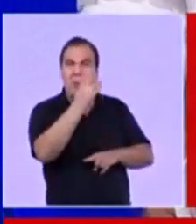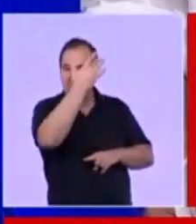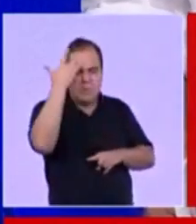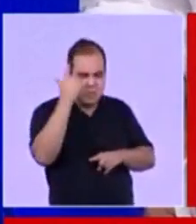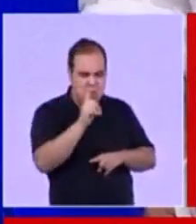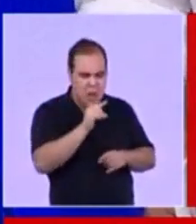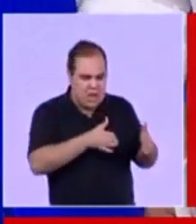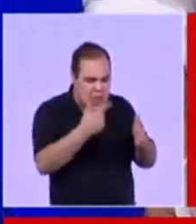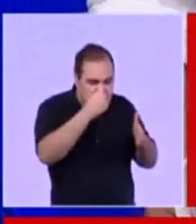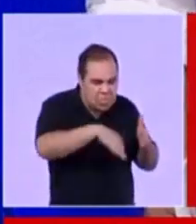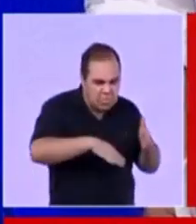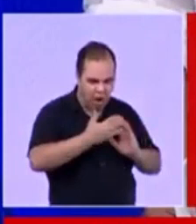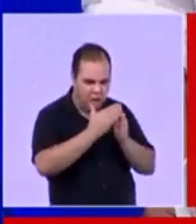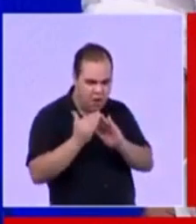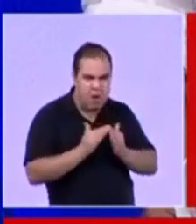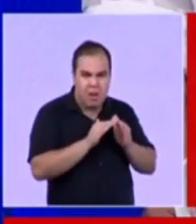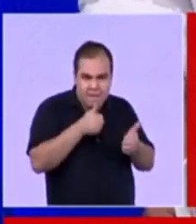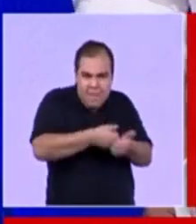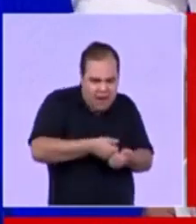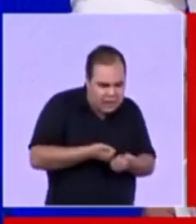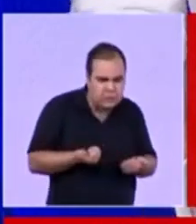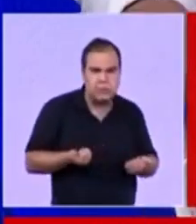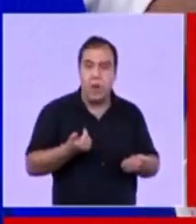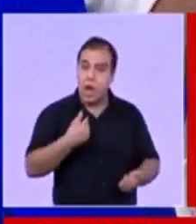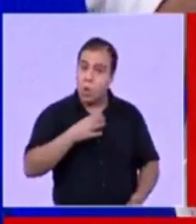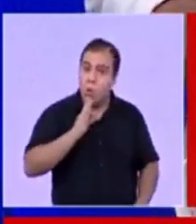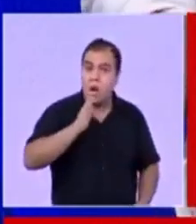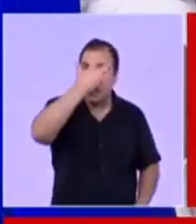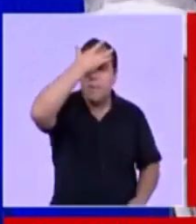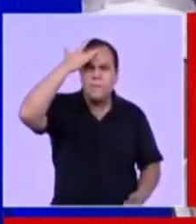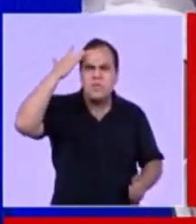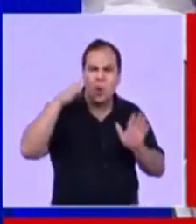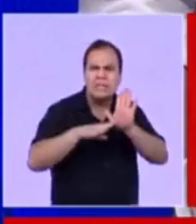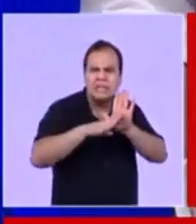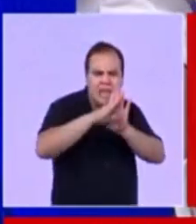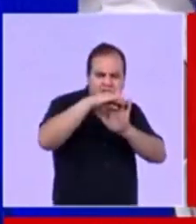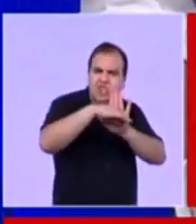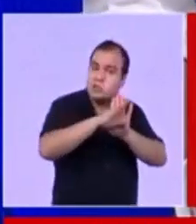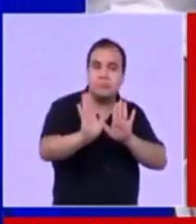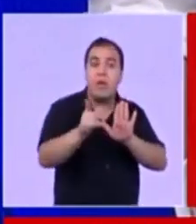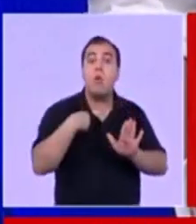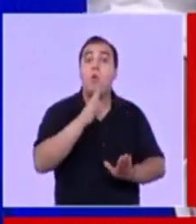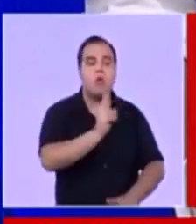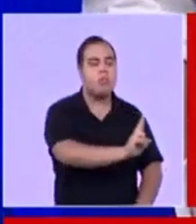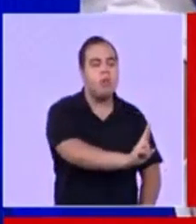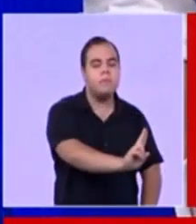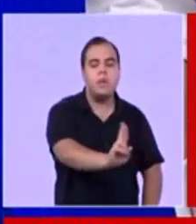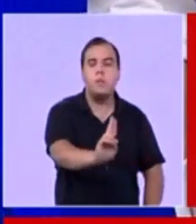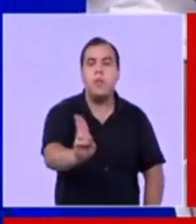numa área de risco em um barraco eu conheço essas pessoas não por estatística Bruno eu conheço as pessoas com o nome